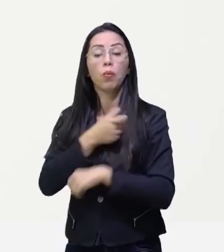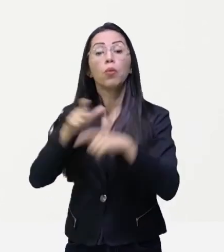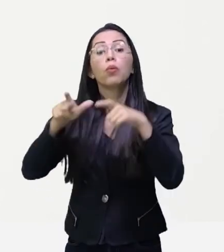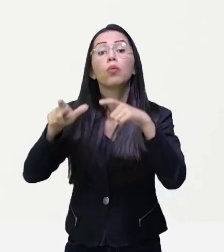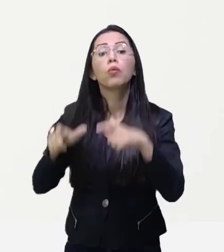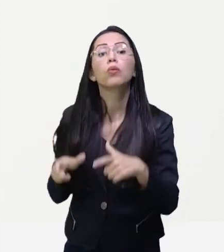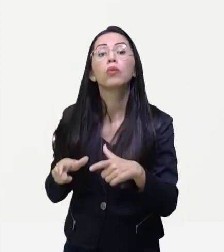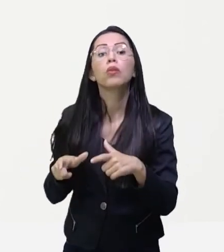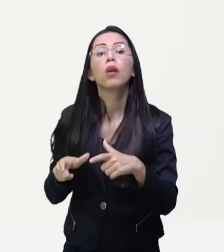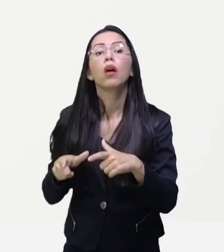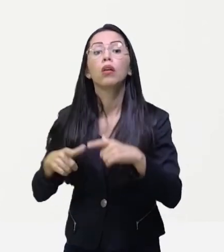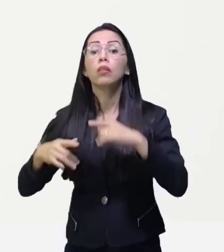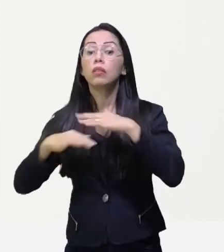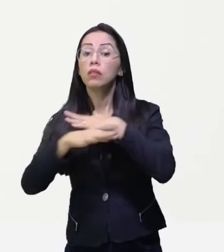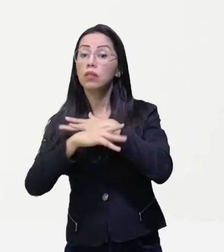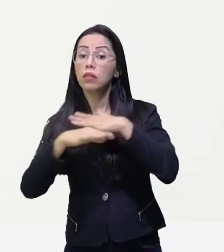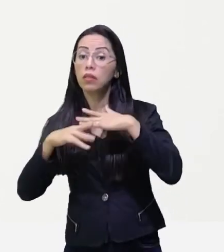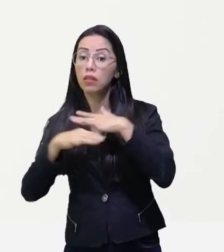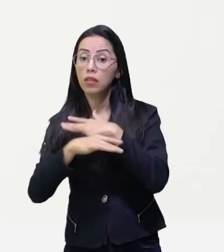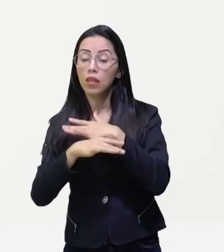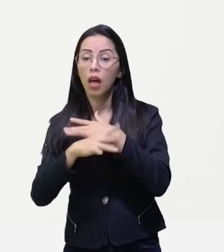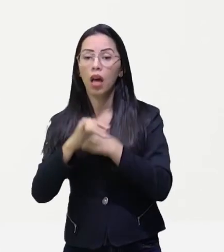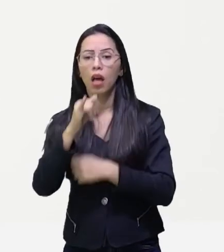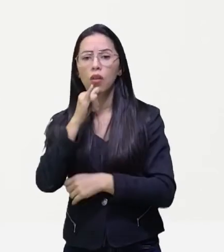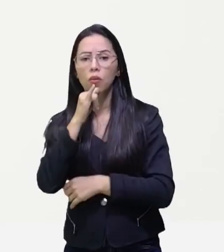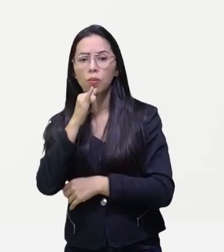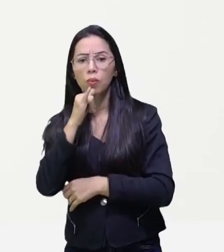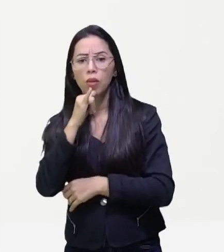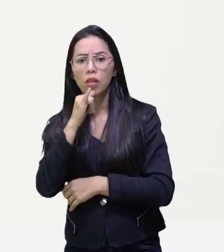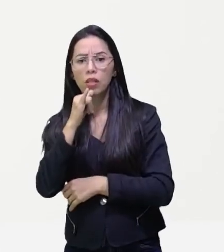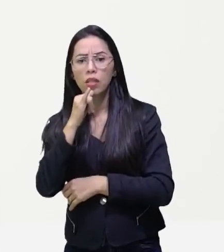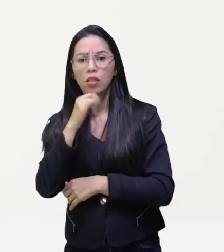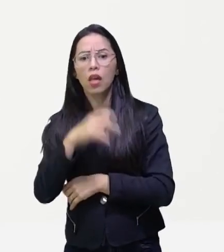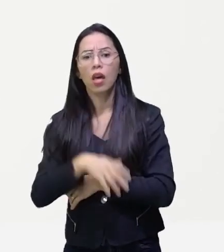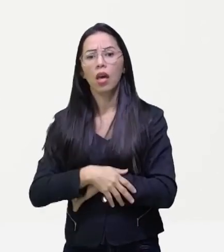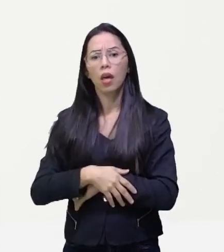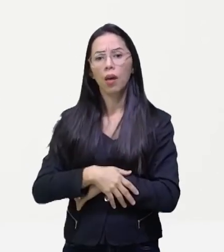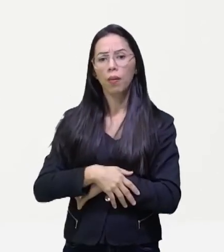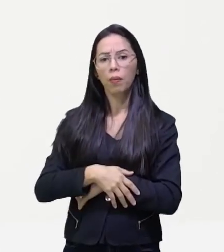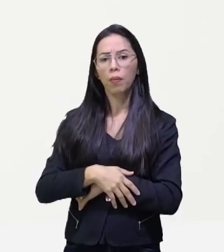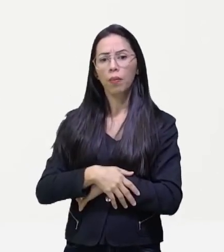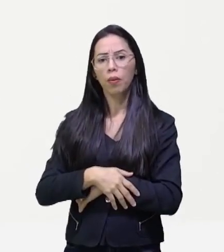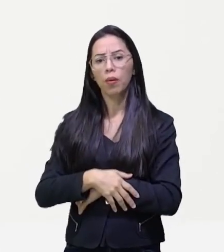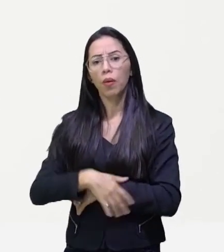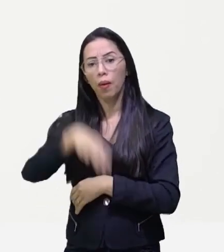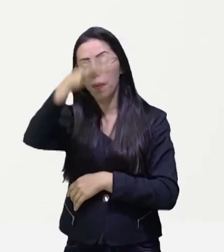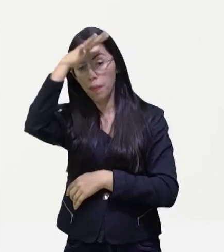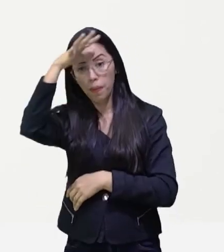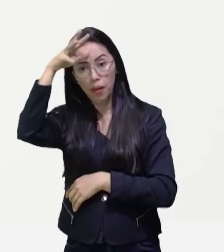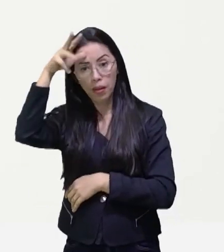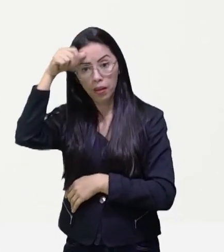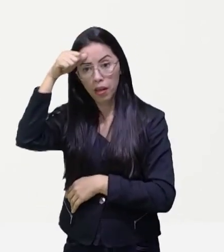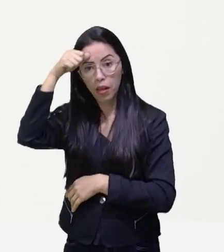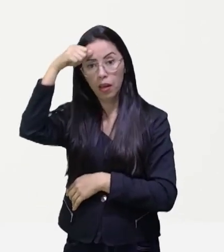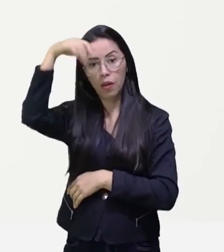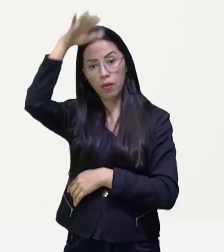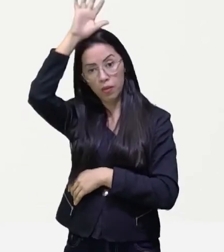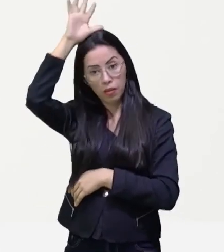casa tal, cidade. Lá no Amazonas, lá no Rio de Janeiro, lá no Pará.